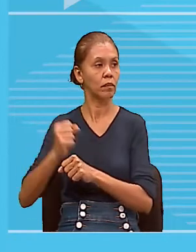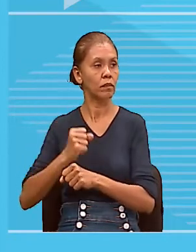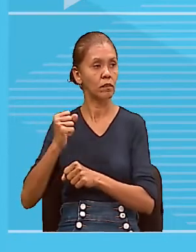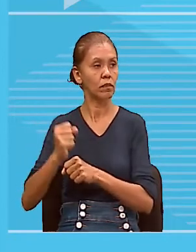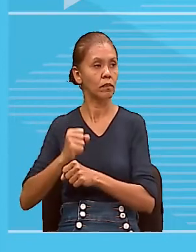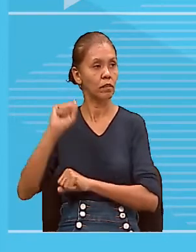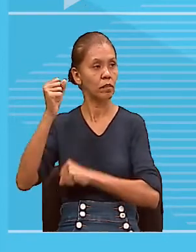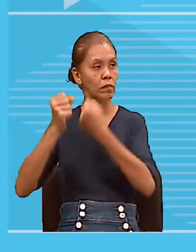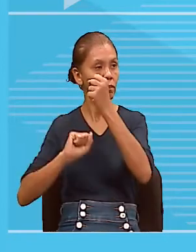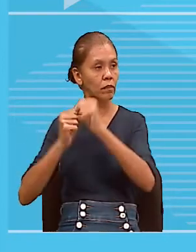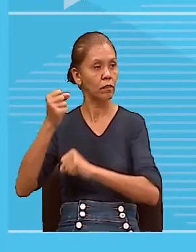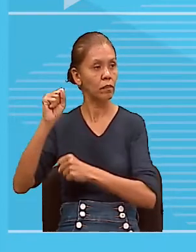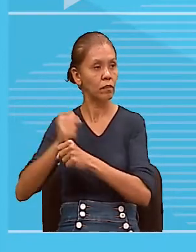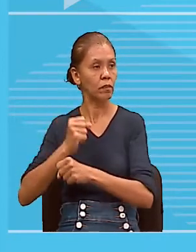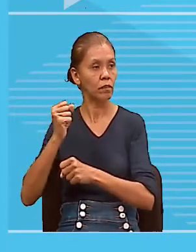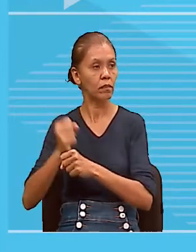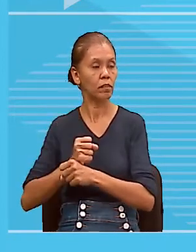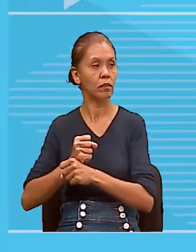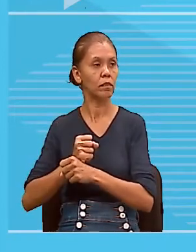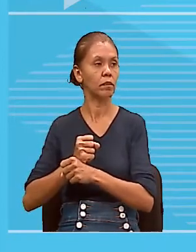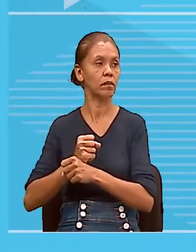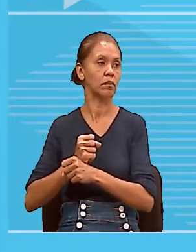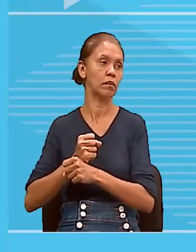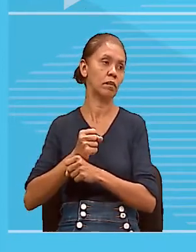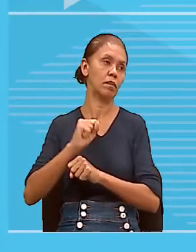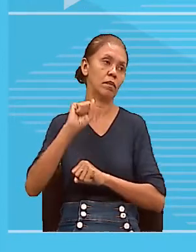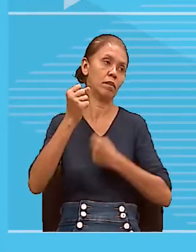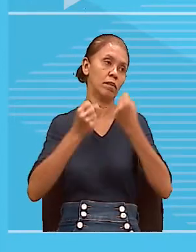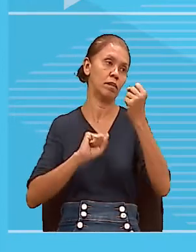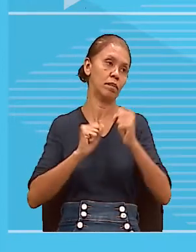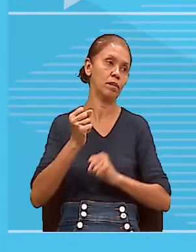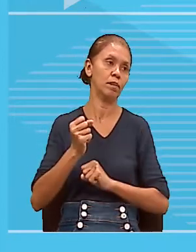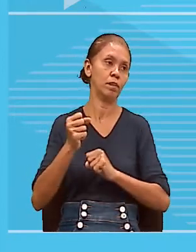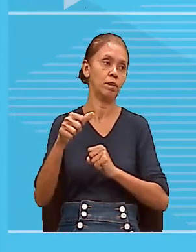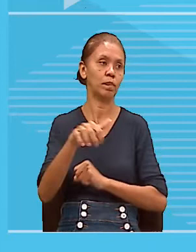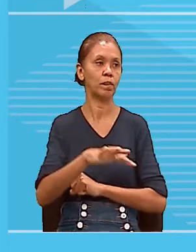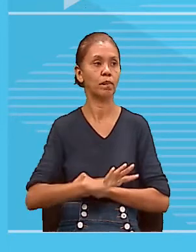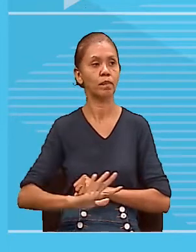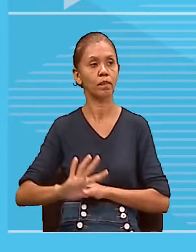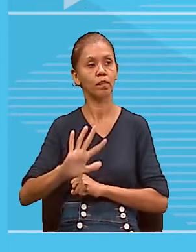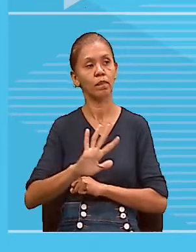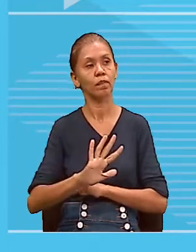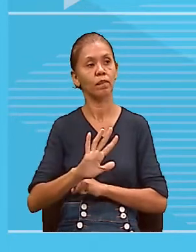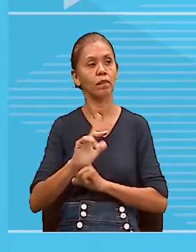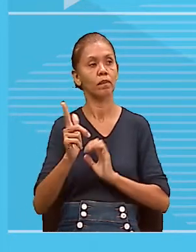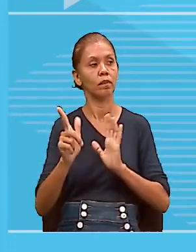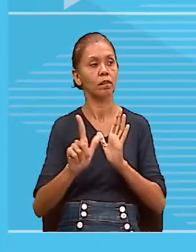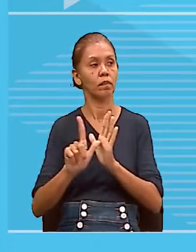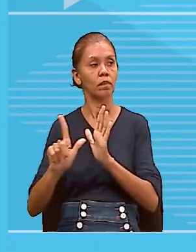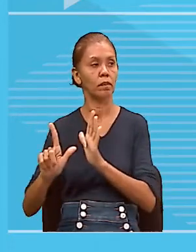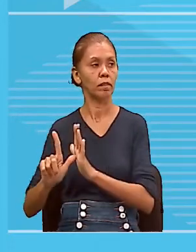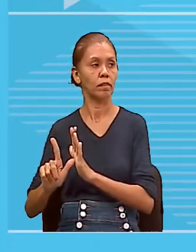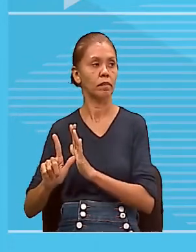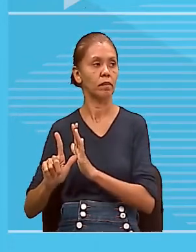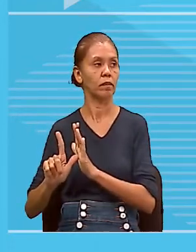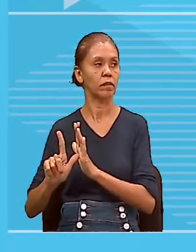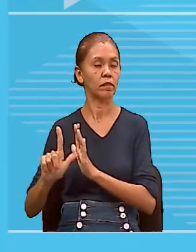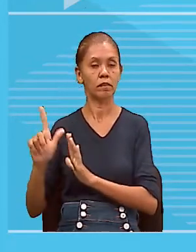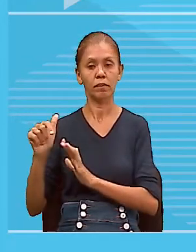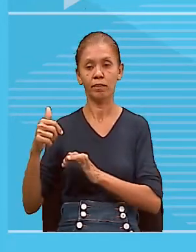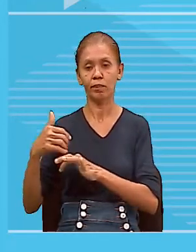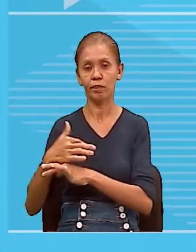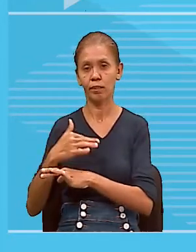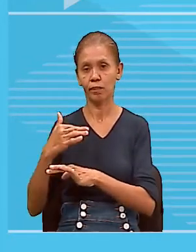civil fábricas setores de Comércio Setor de serviços a cidades cada vez mais